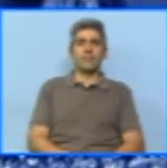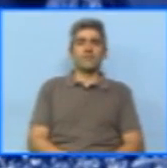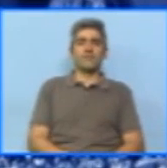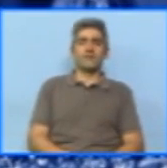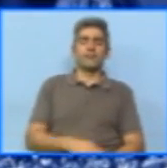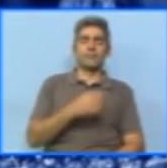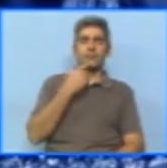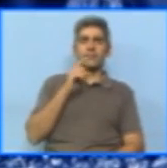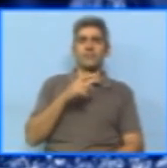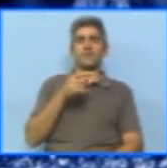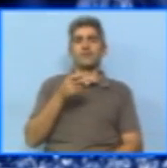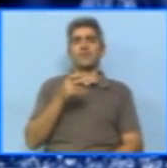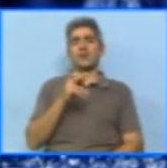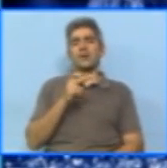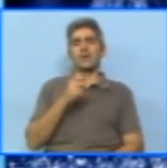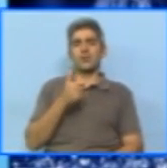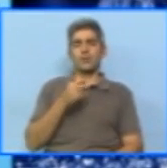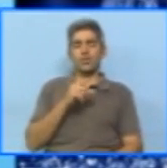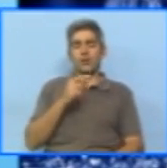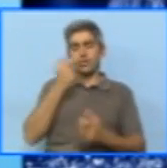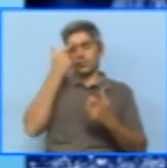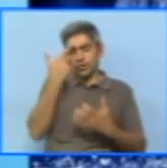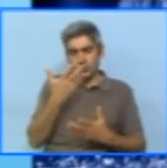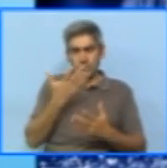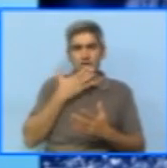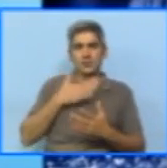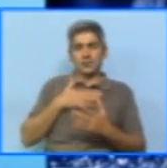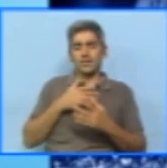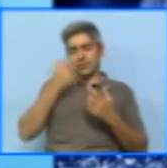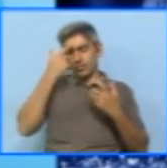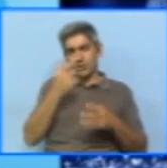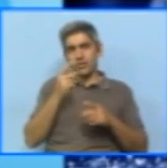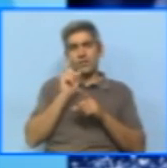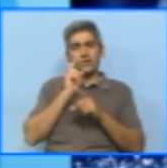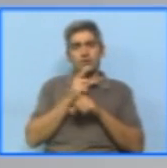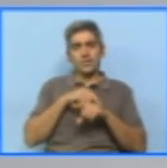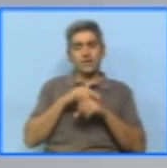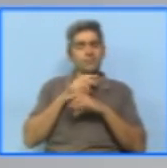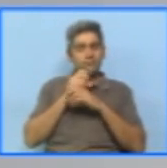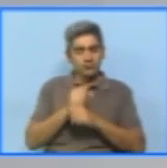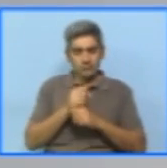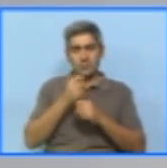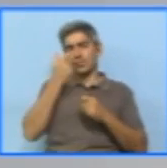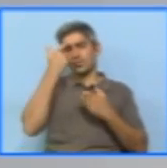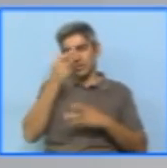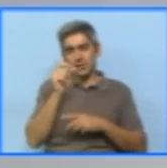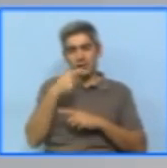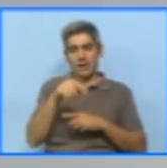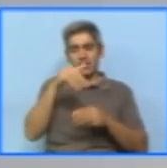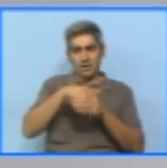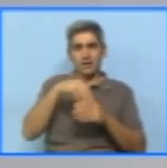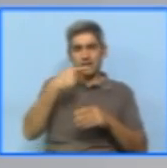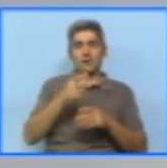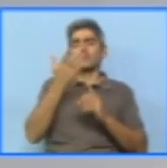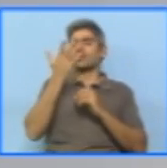Mais uma vez aqui a parábola nos surpreende, ao mesmo tempo que nos agarra. Surpreende-nos. Por exemplo,